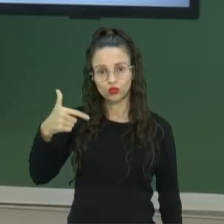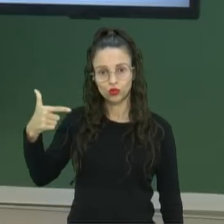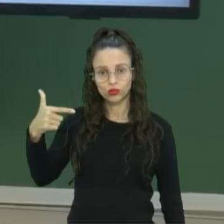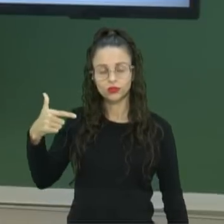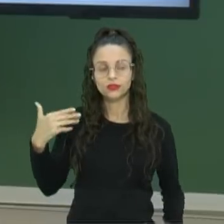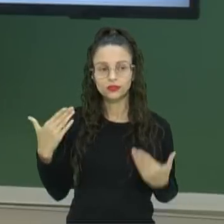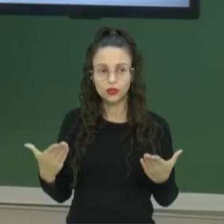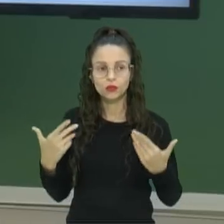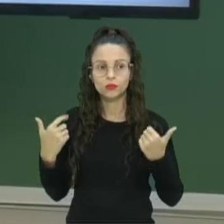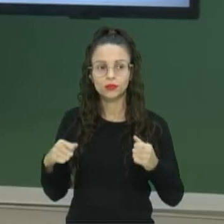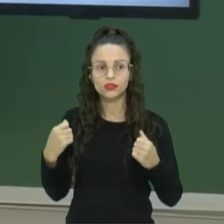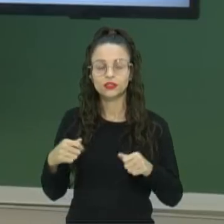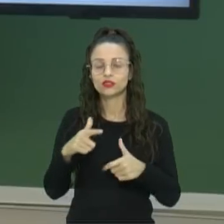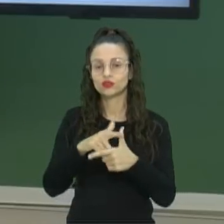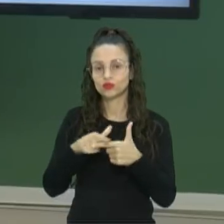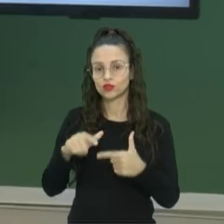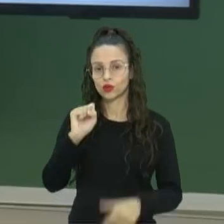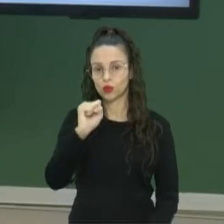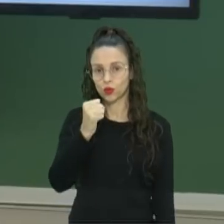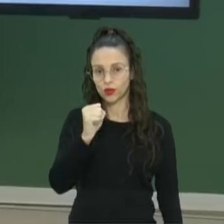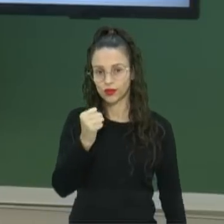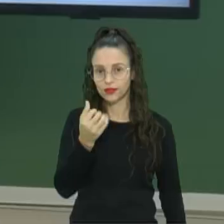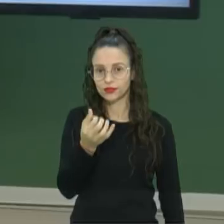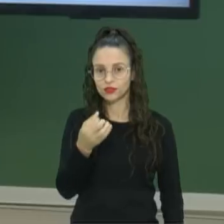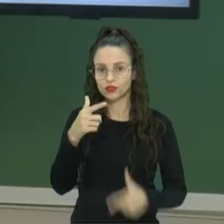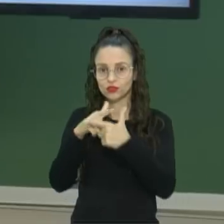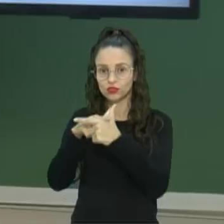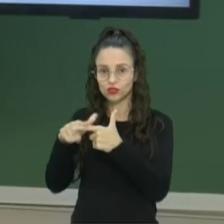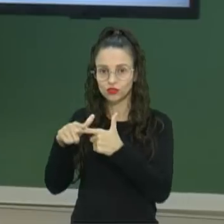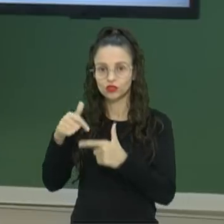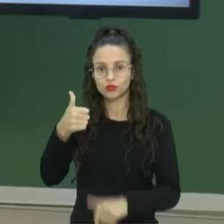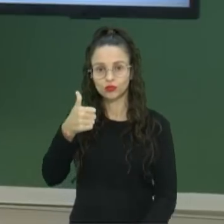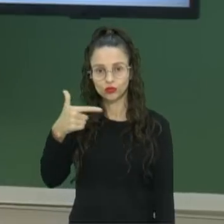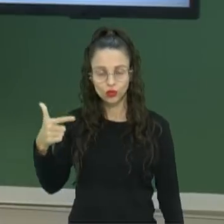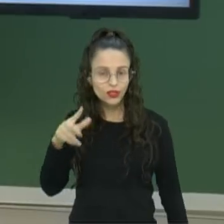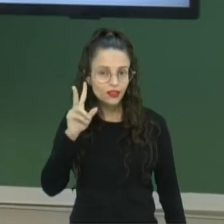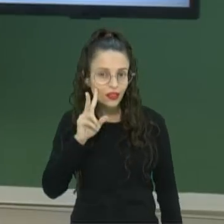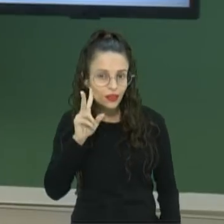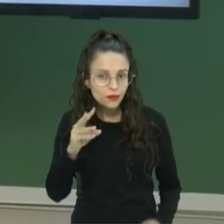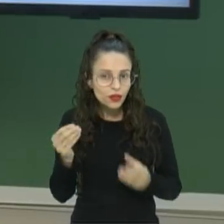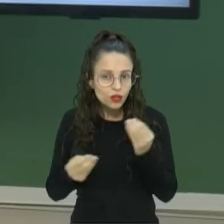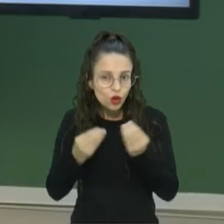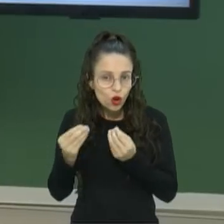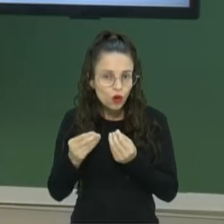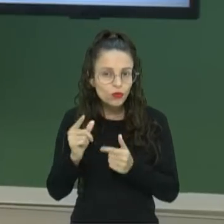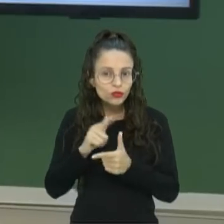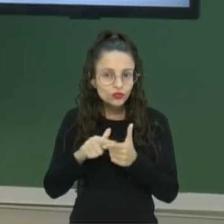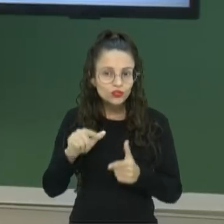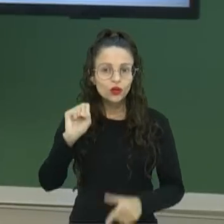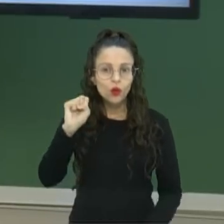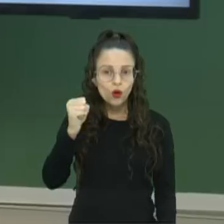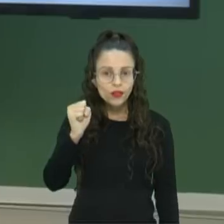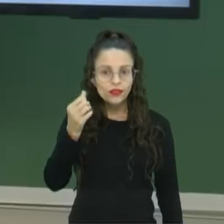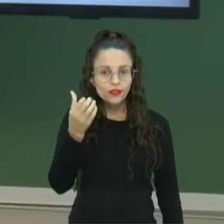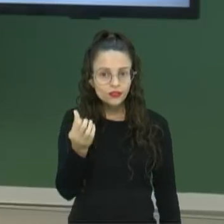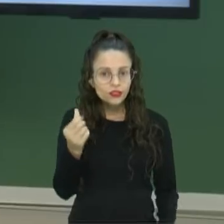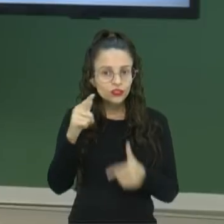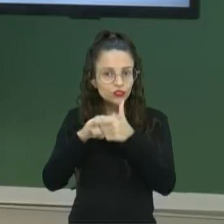Então, eu preciso dividir 86 por 12. Você lembra como divide 86 por